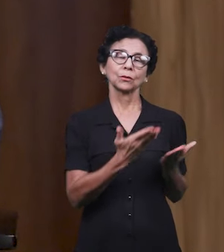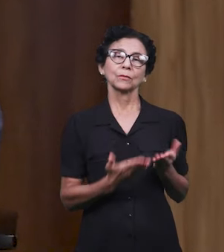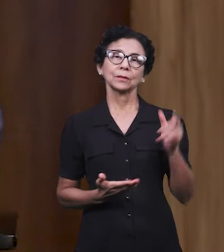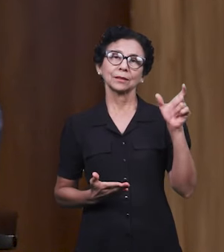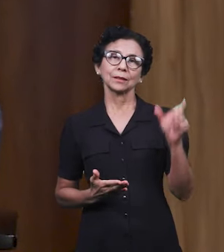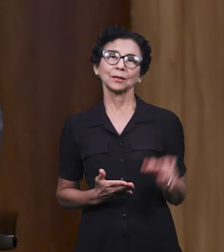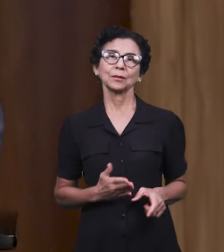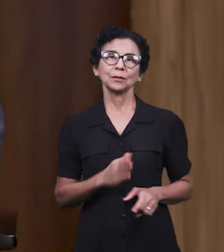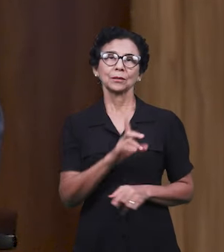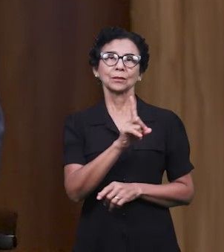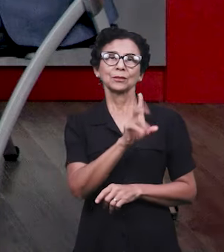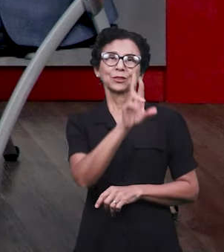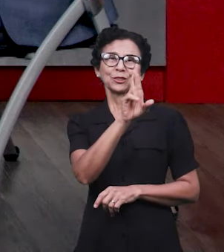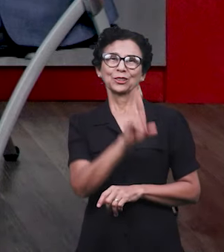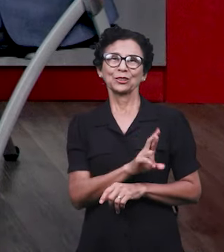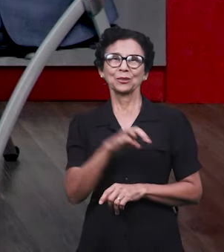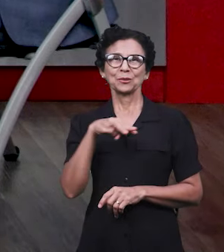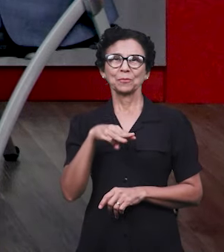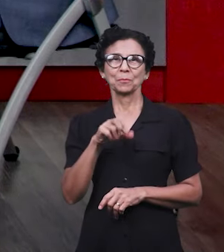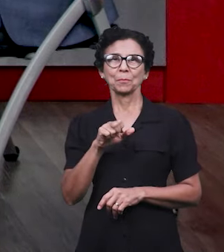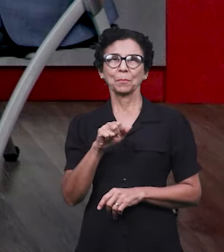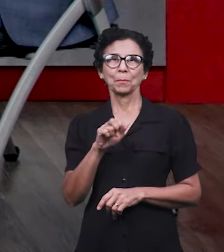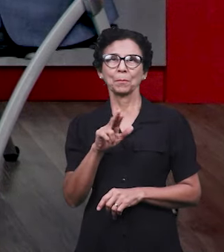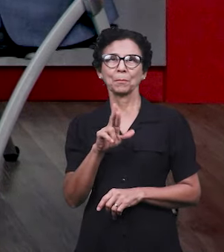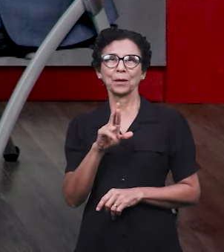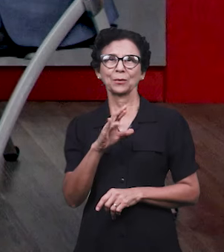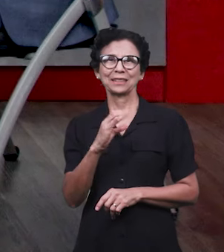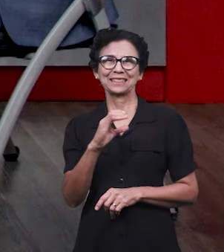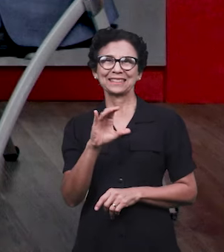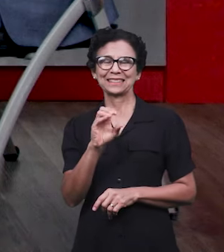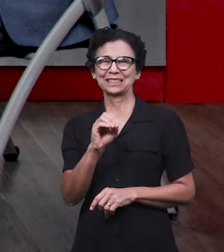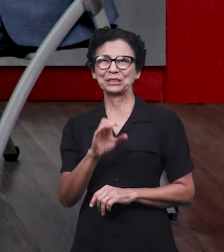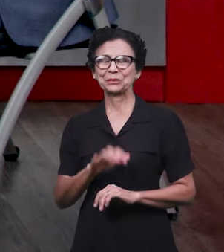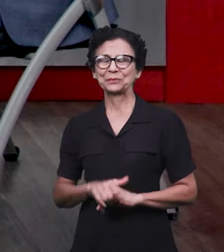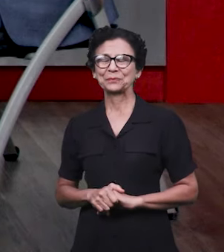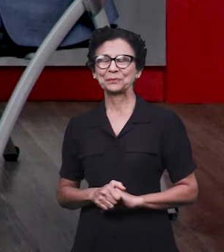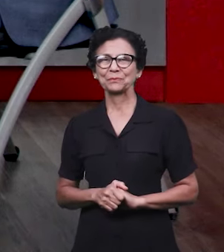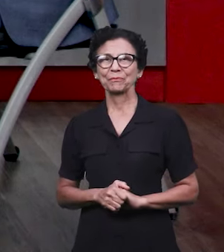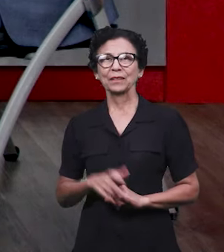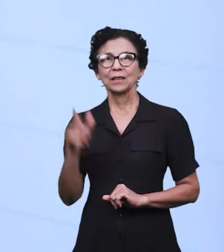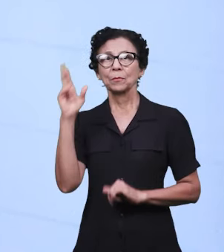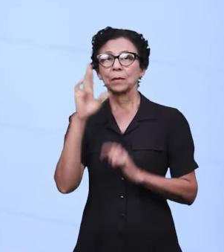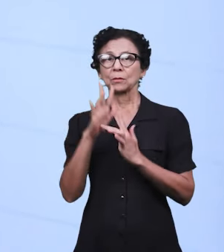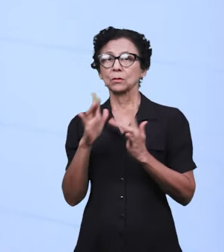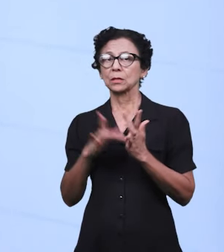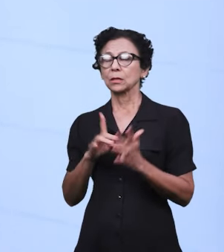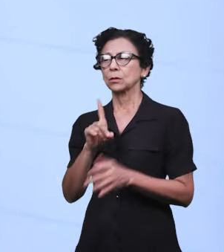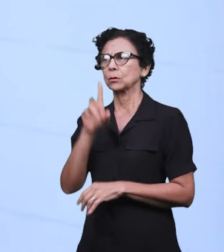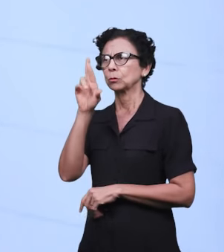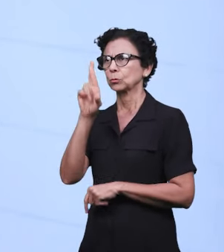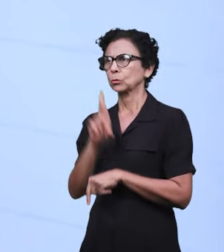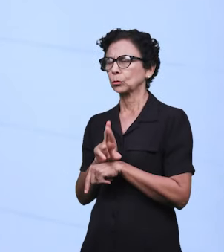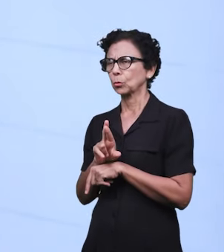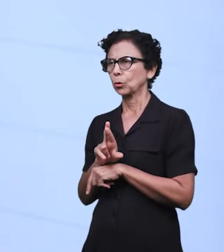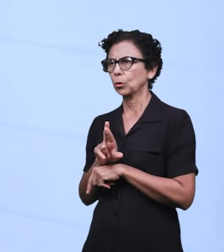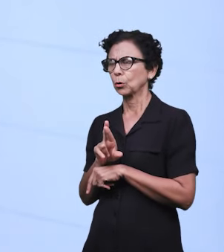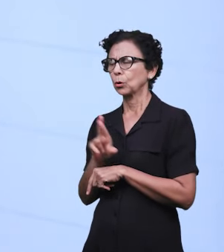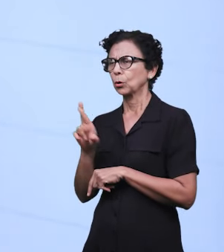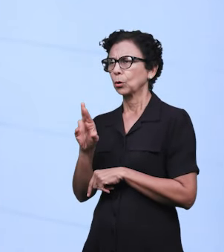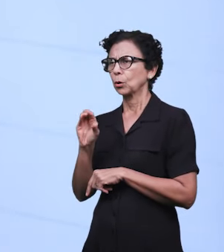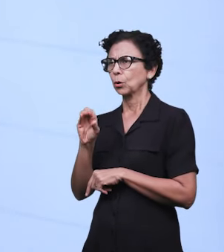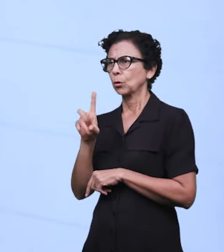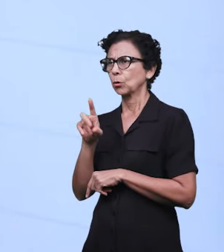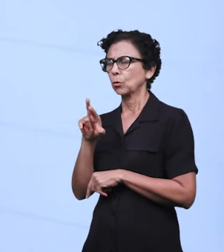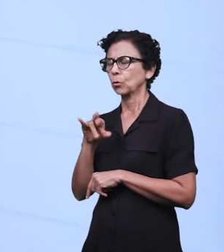convidamos aqui o Dr. Maurício Freire. Paz do Senhor, Dr. Rodrigo, a paz do Senhor a todos os irmãos que nos